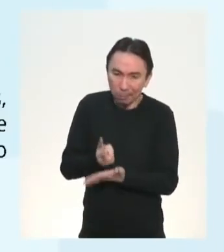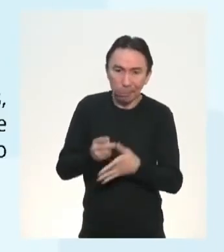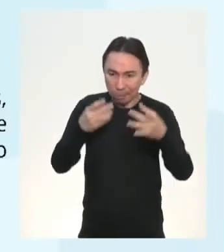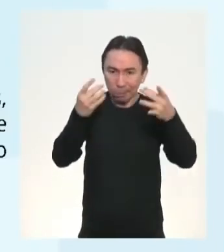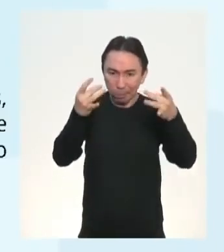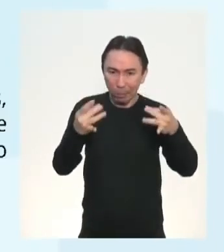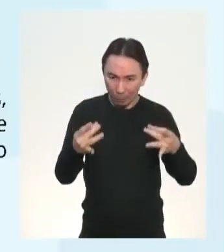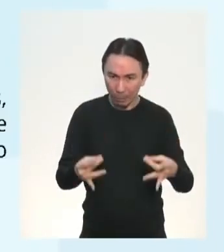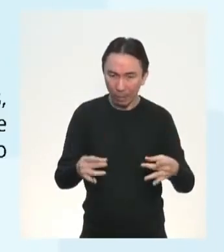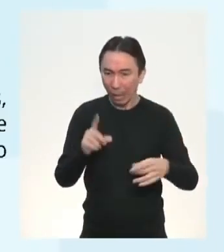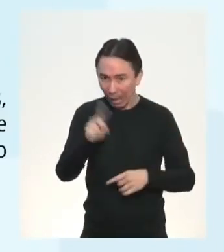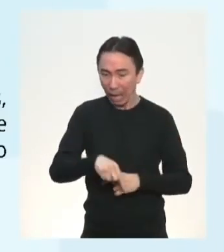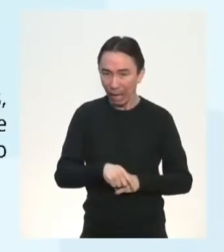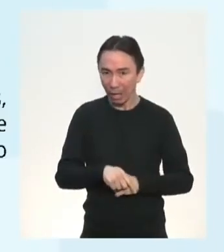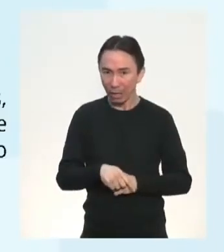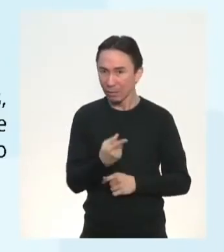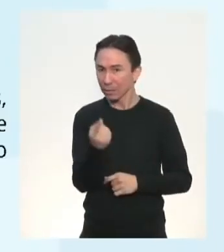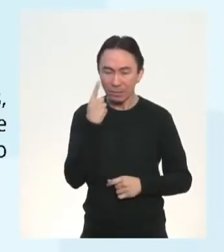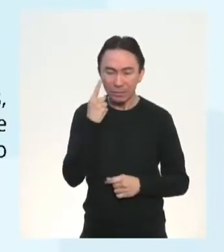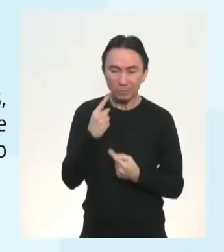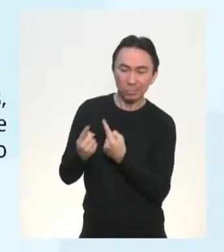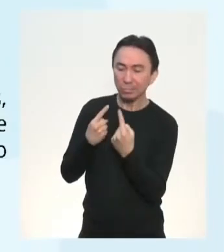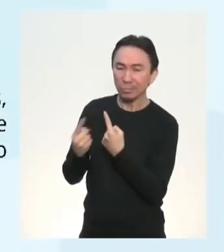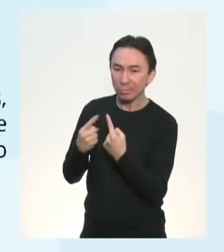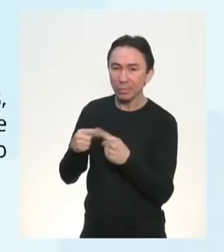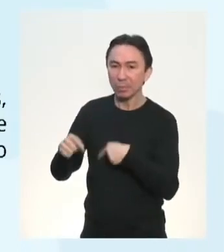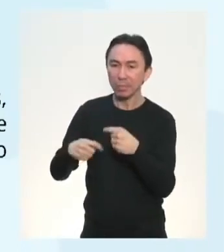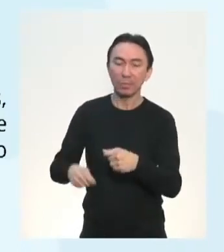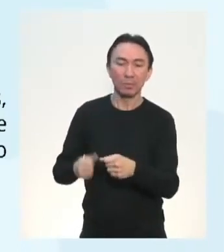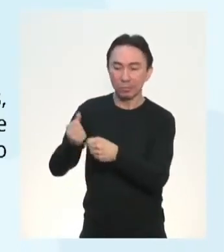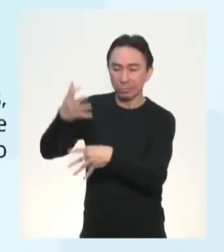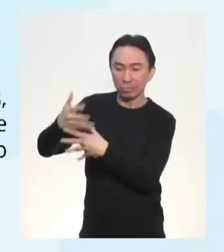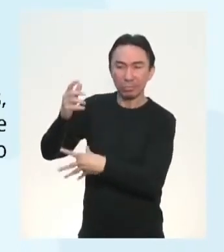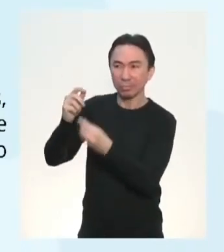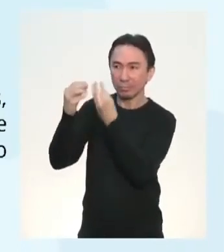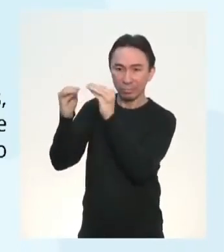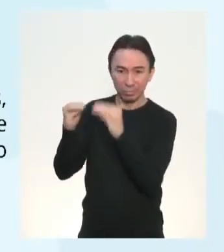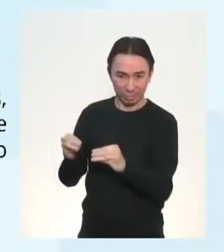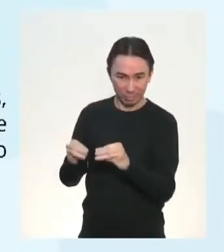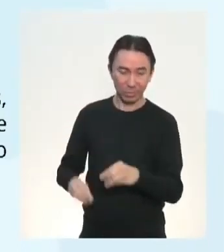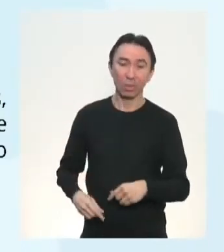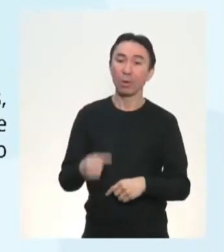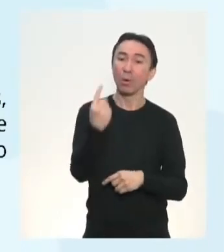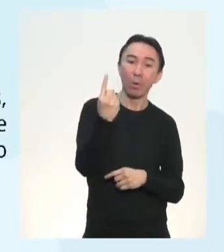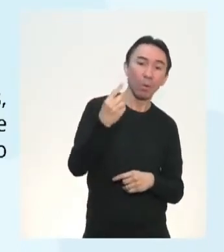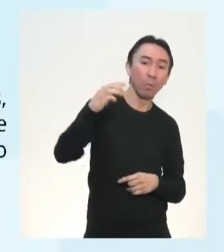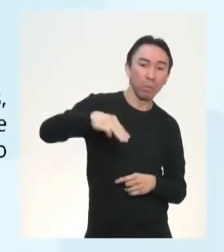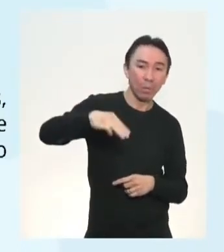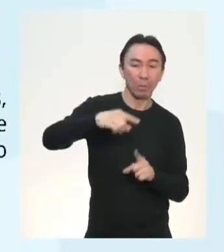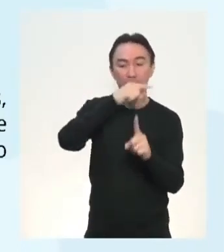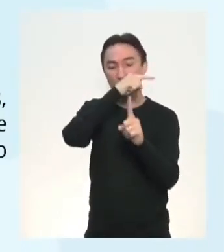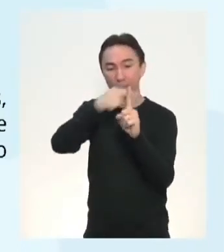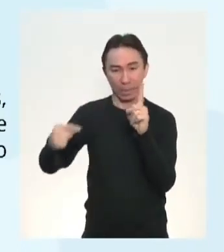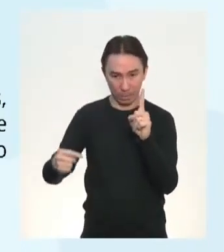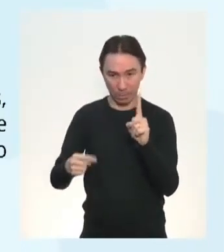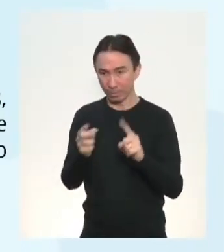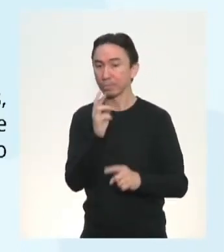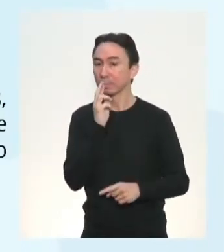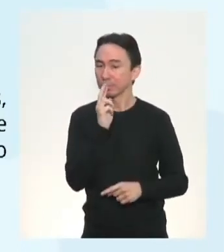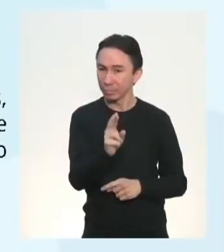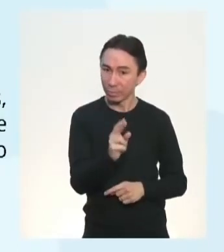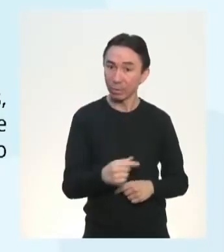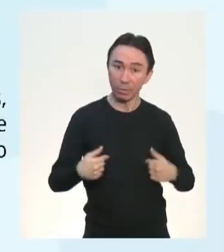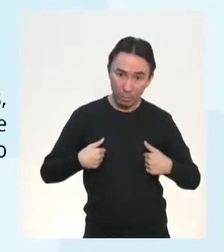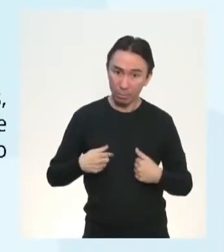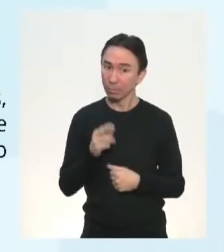anotem a conclusão a que chegarem, ou a que chegaram, tá bom? Vamos lá, então eu vou dar aí 1 minutinho e meio para vocês responderem. Eu já dei a resposta